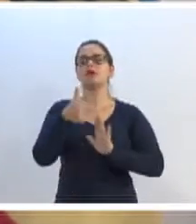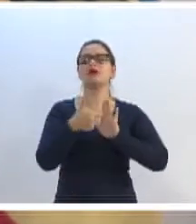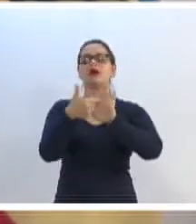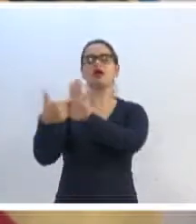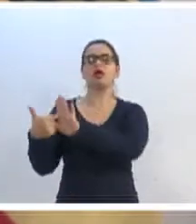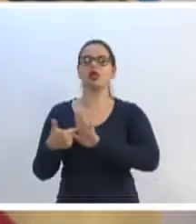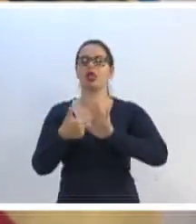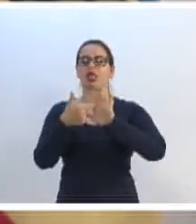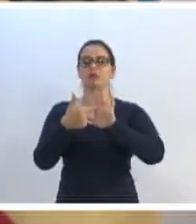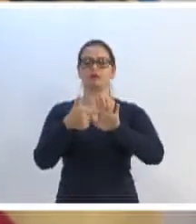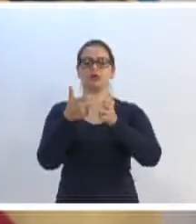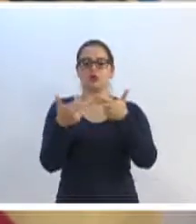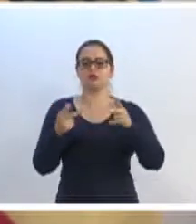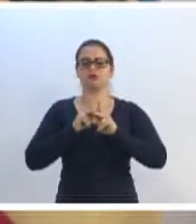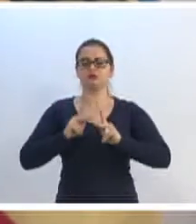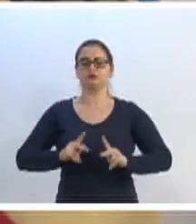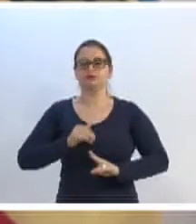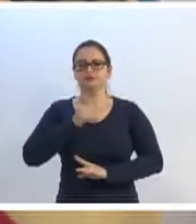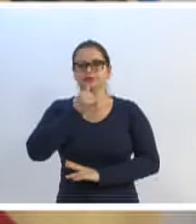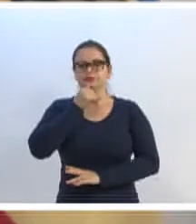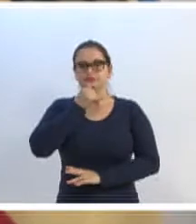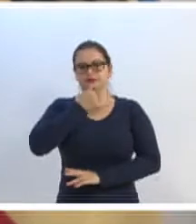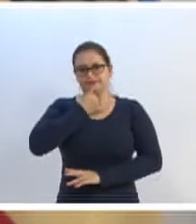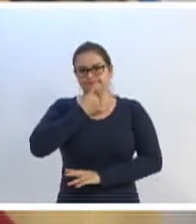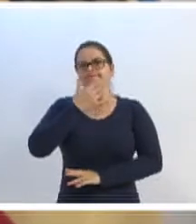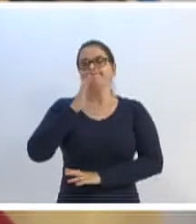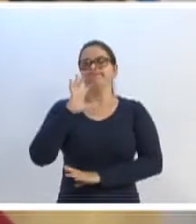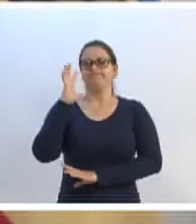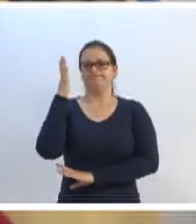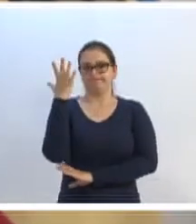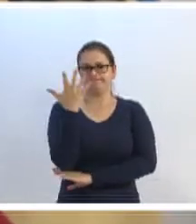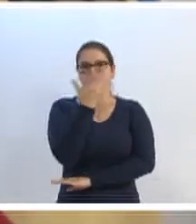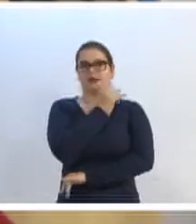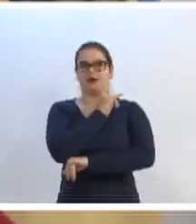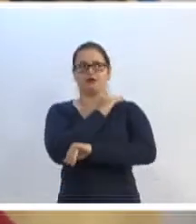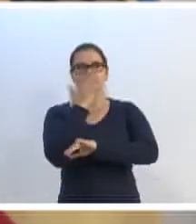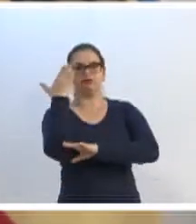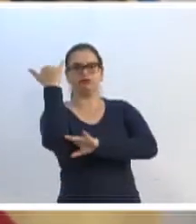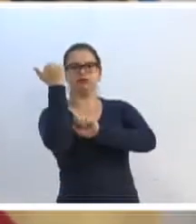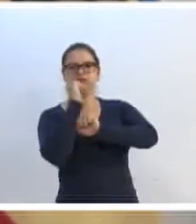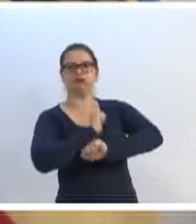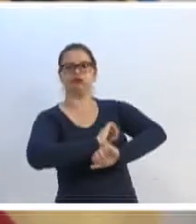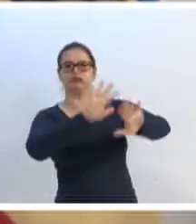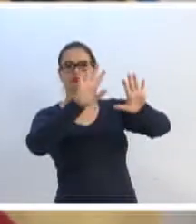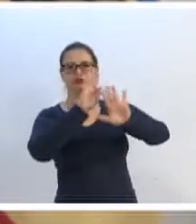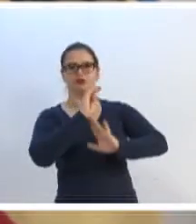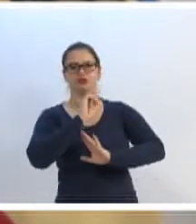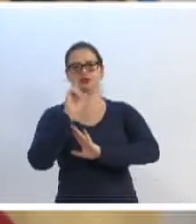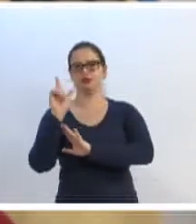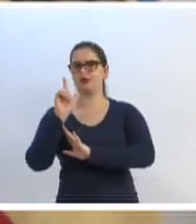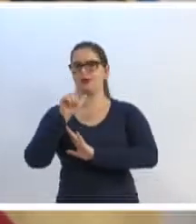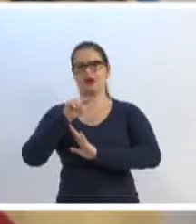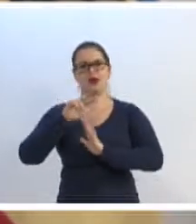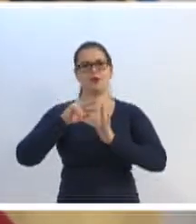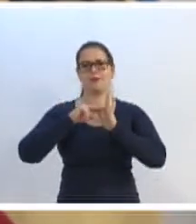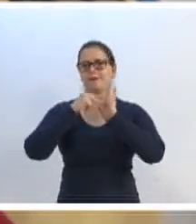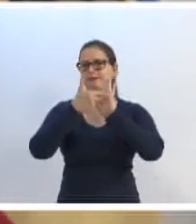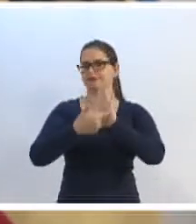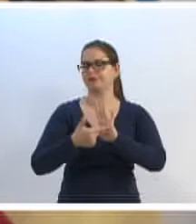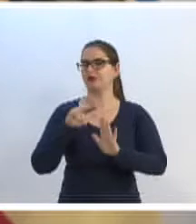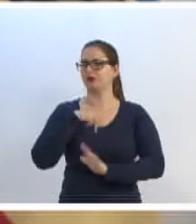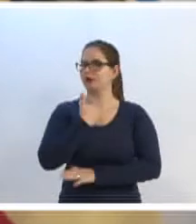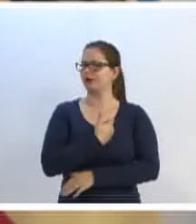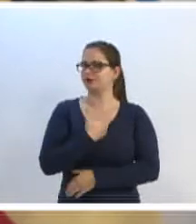posturas lamentáveis como essa, que infelizmente, né, levam uma fama negativa da nossa cidade, que não traduzem e não espelham, presidente,